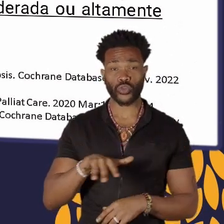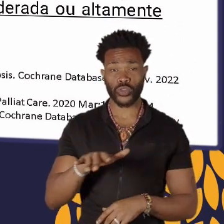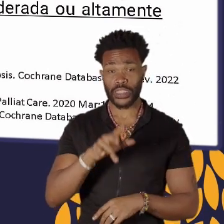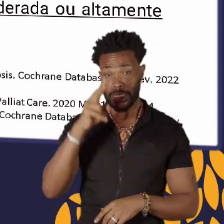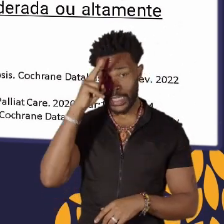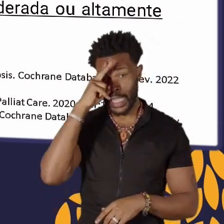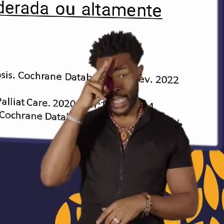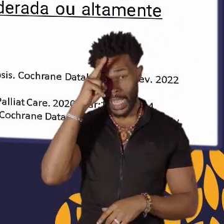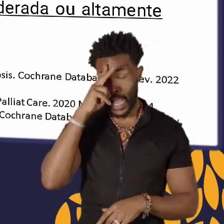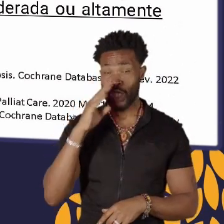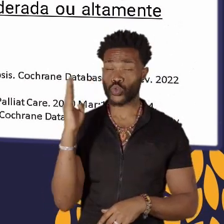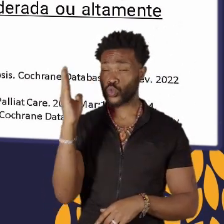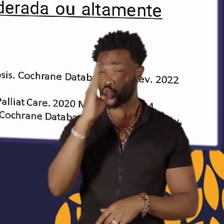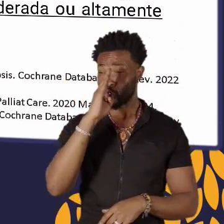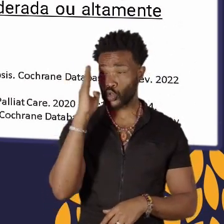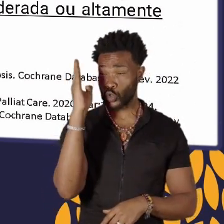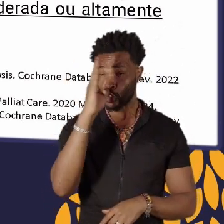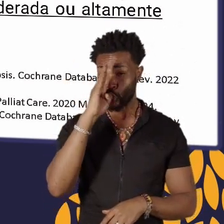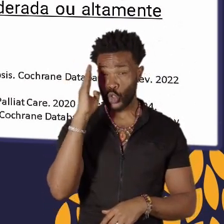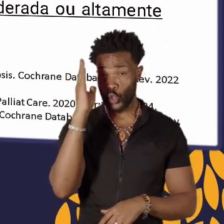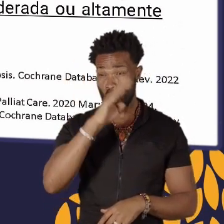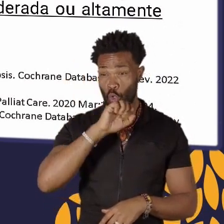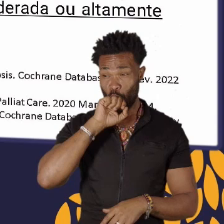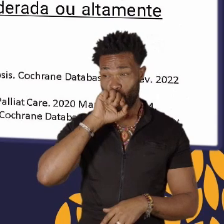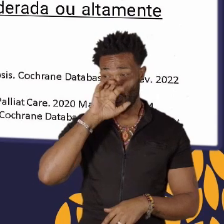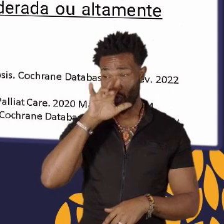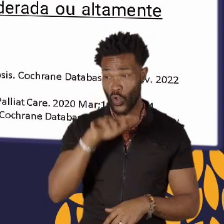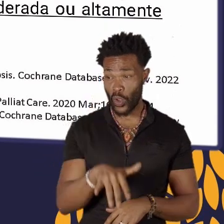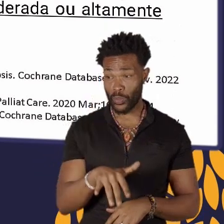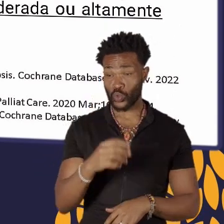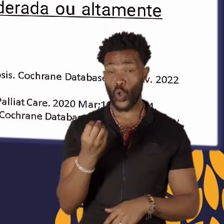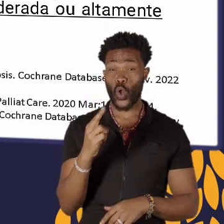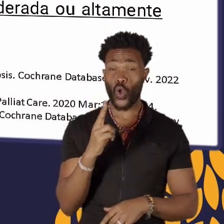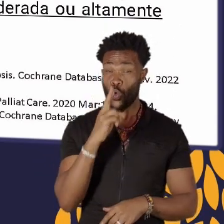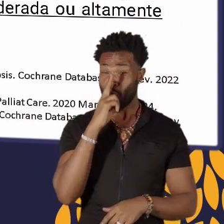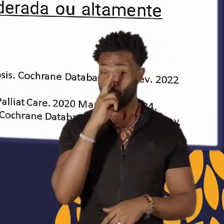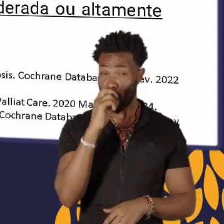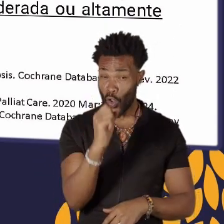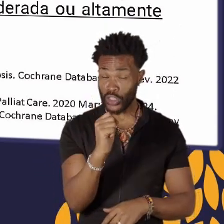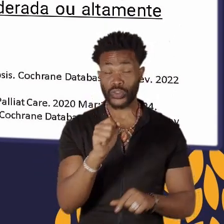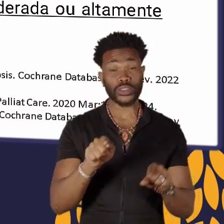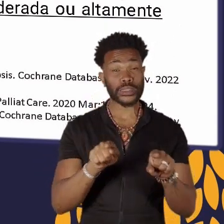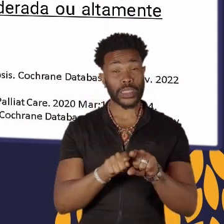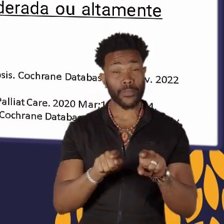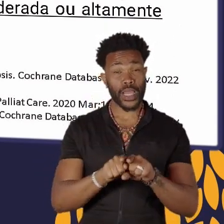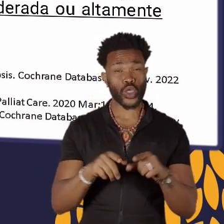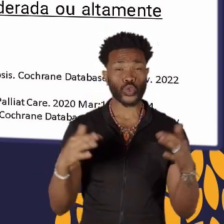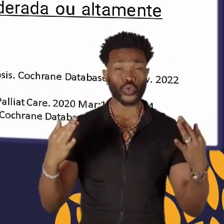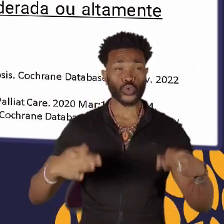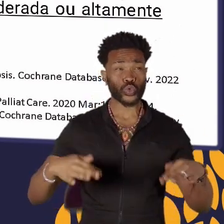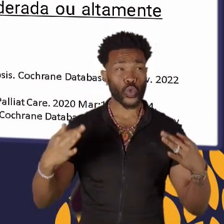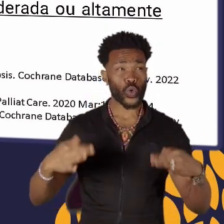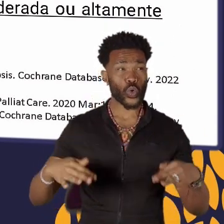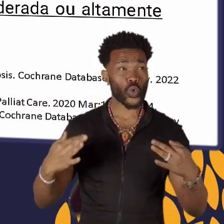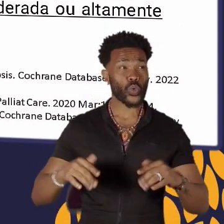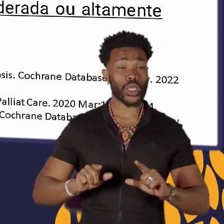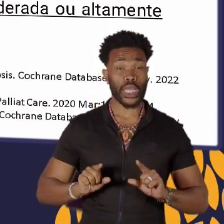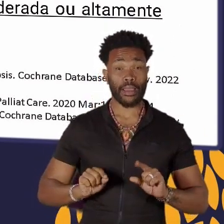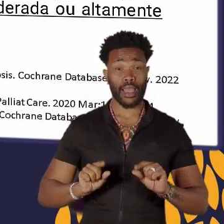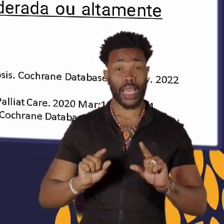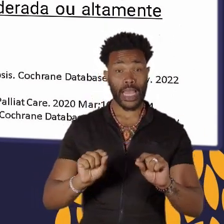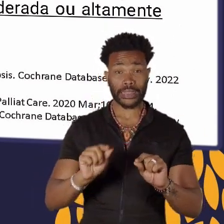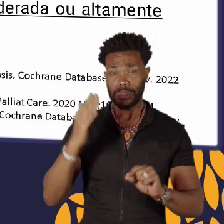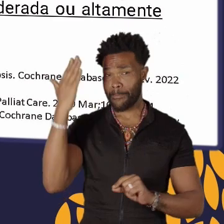com náusea e vômito, que são mais moderados ou severos. Então, com relação às dores do câncer, a gente não